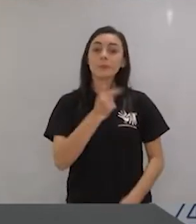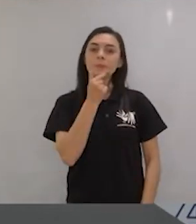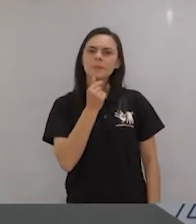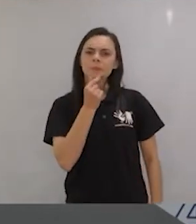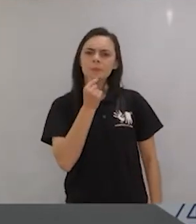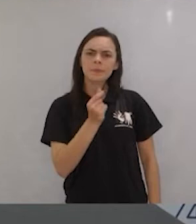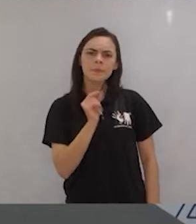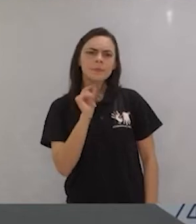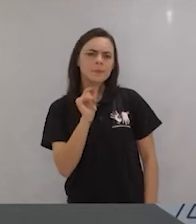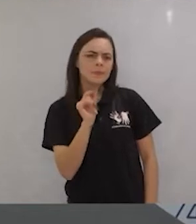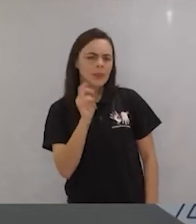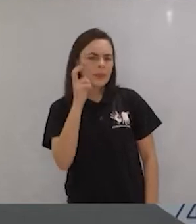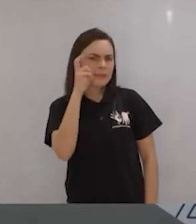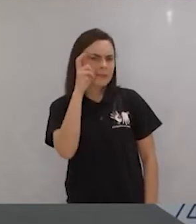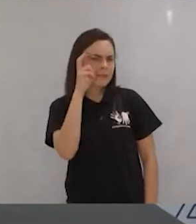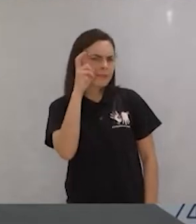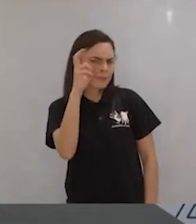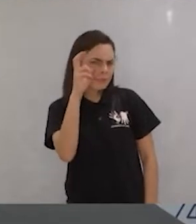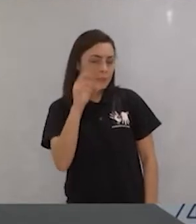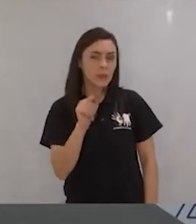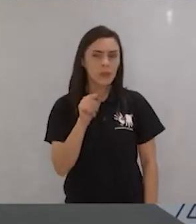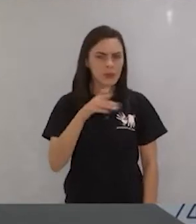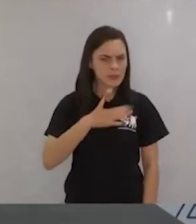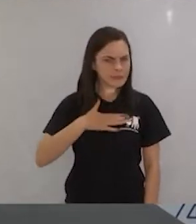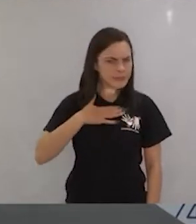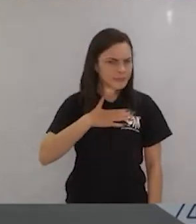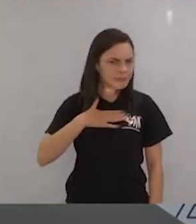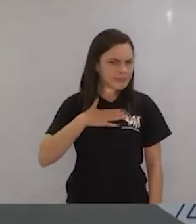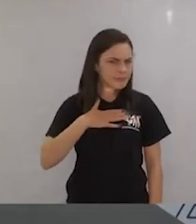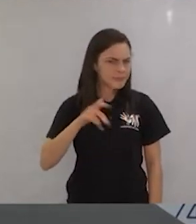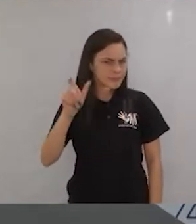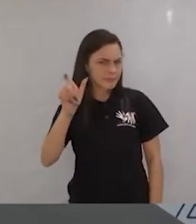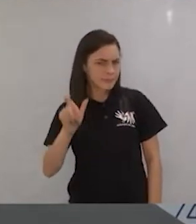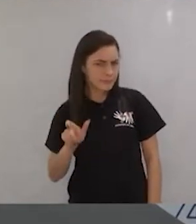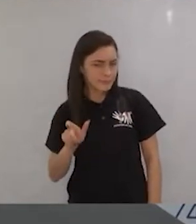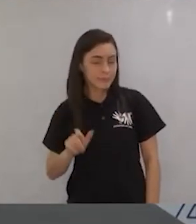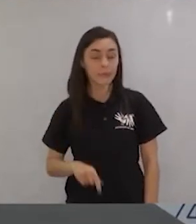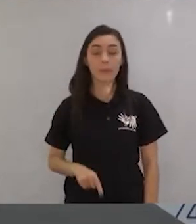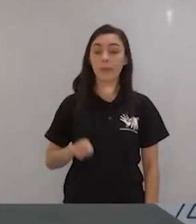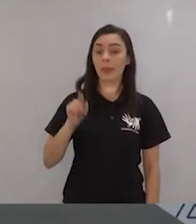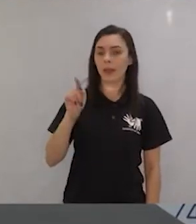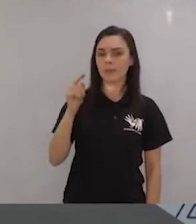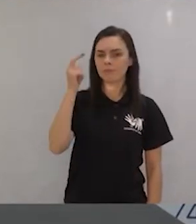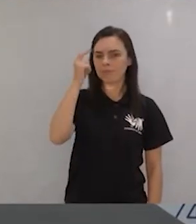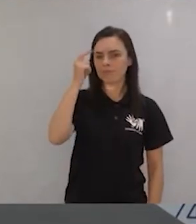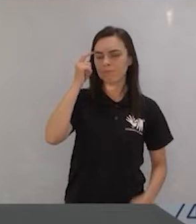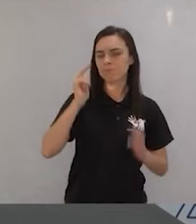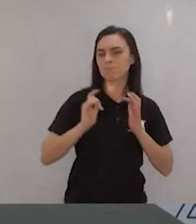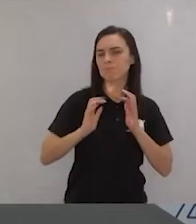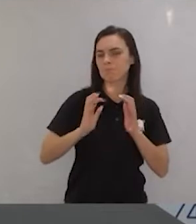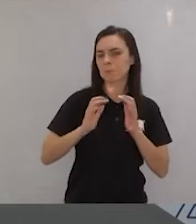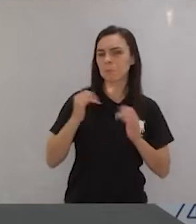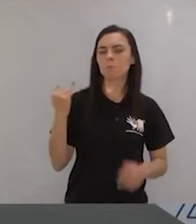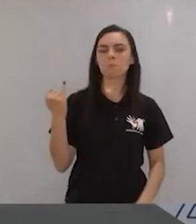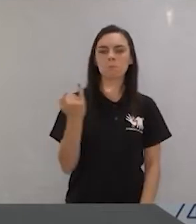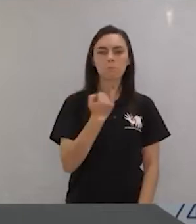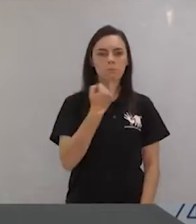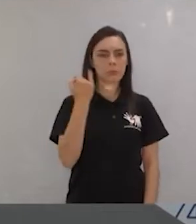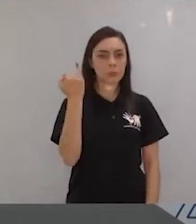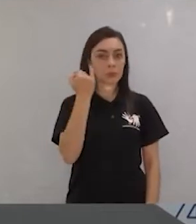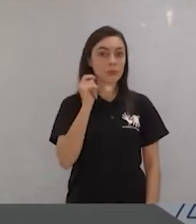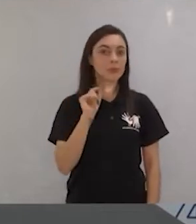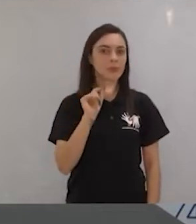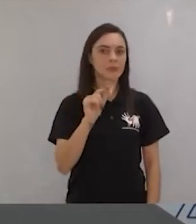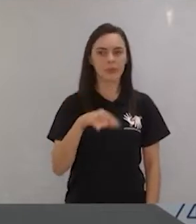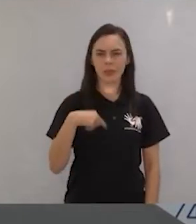Então, o Armandinho é um menininho bem inteligente. Vocês gostaram dele? Então, ele fez uma reflexão muito importante,